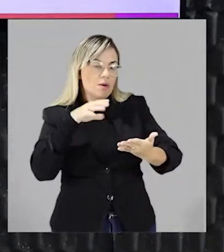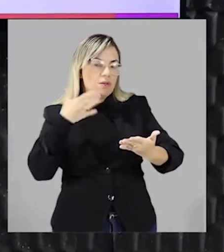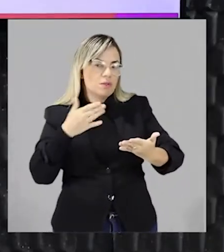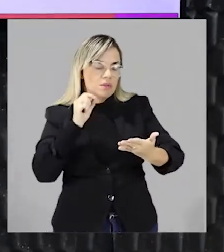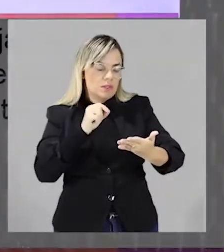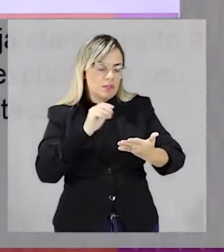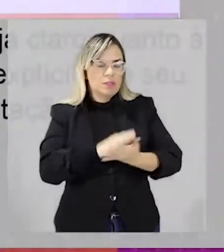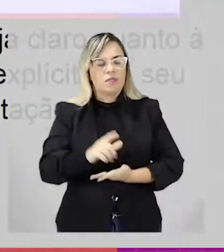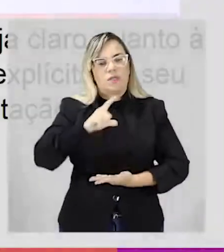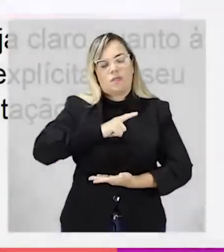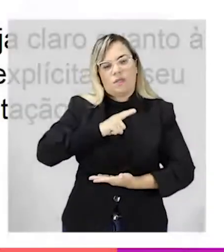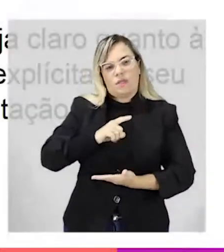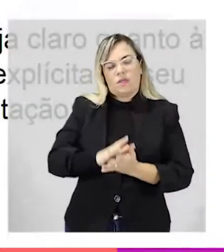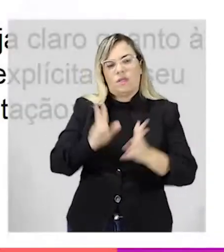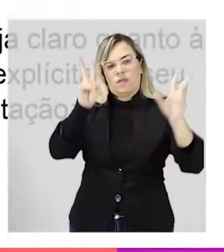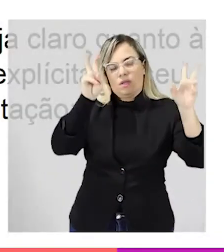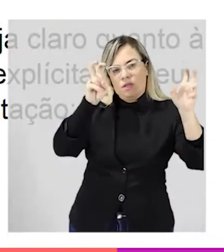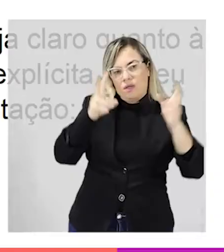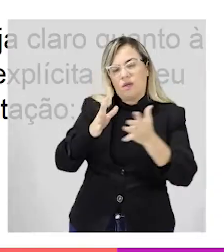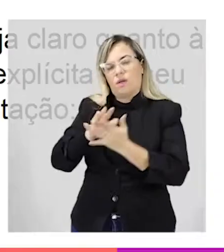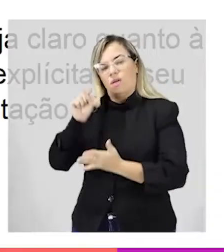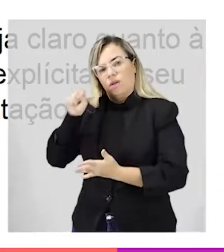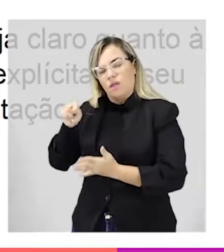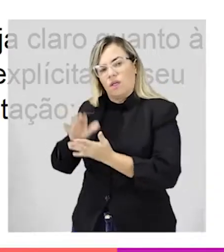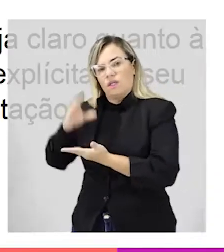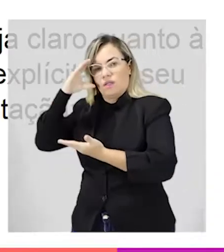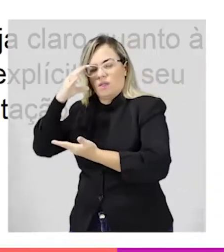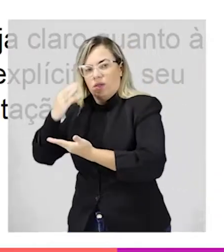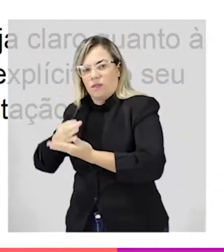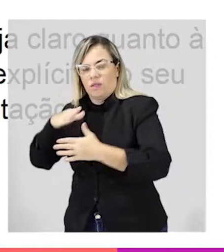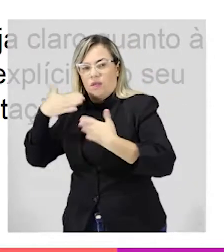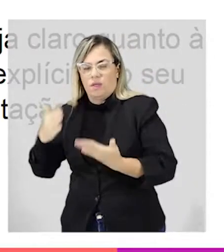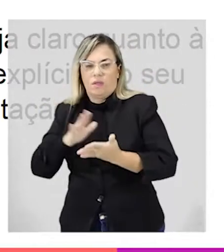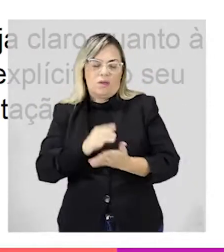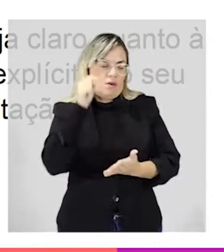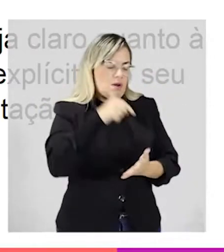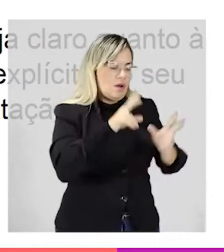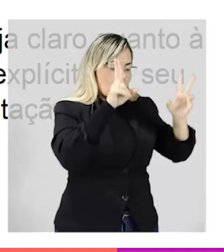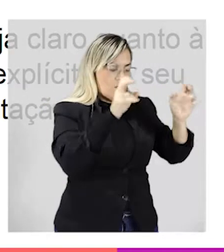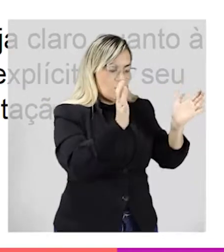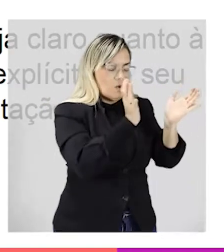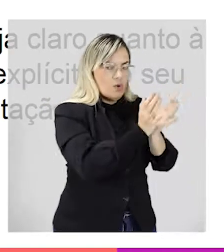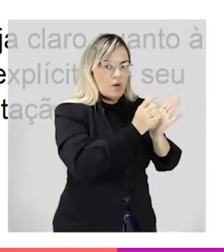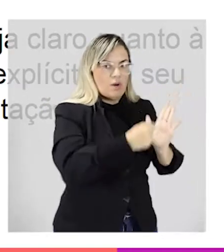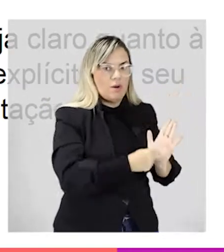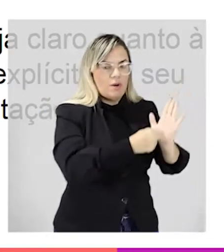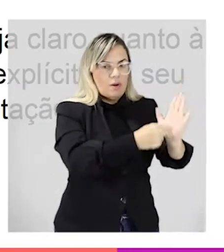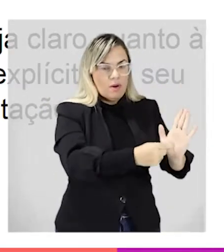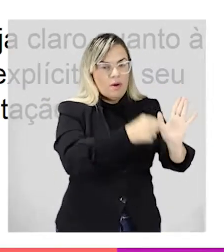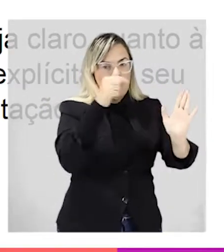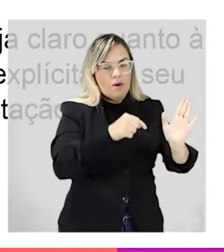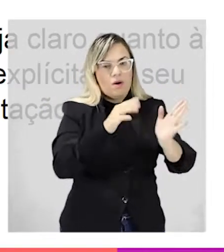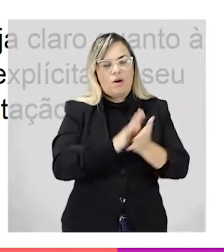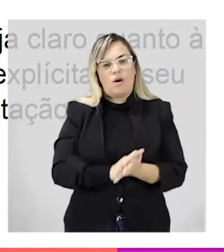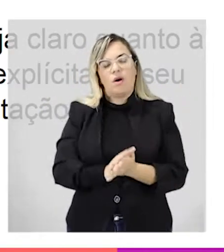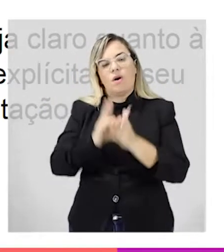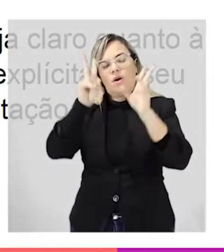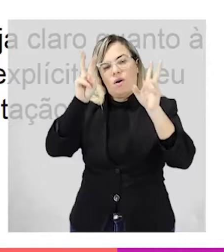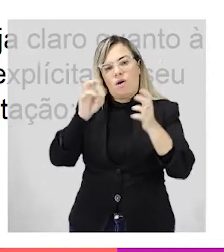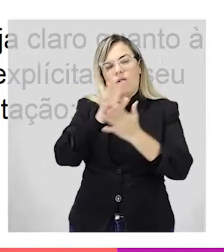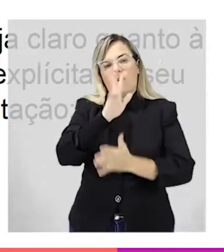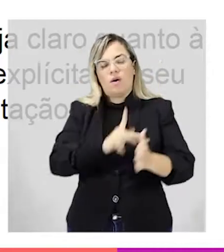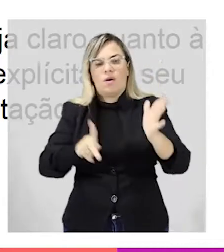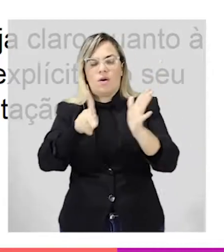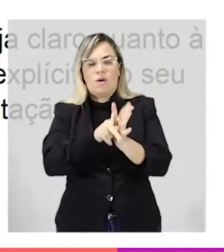Nós temos tema, título e tese. O tema é dado pela banca, o título é pessoal, mas na redação do